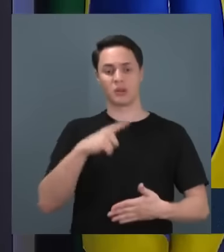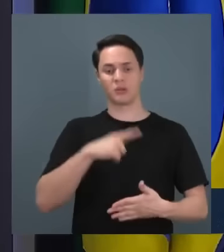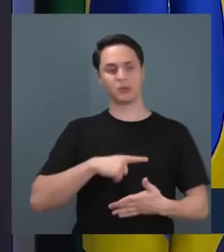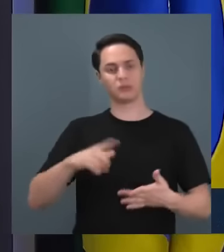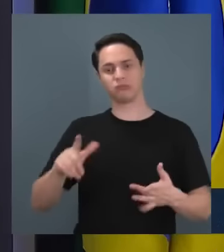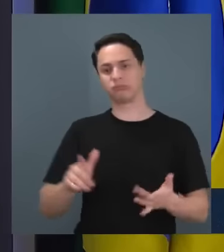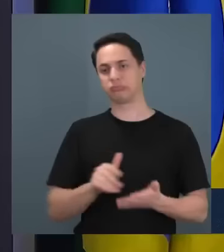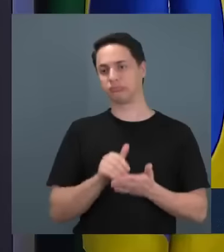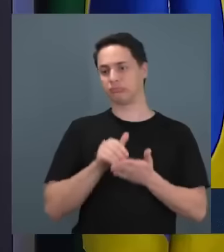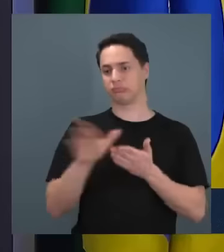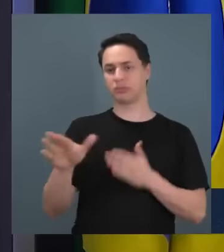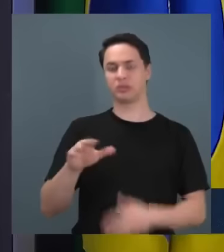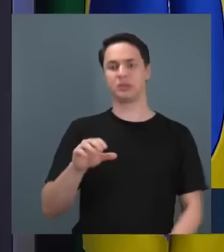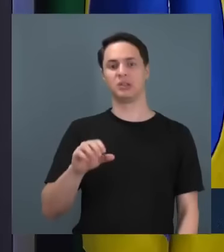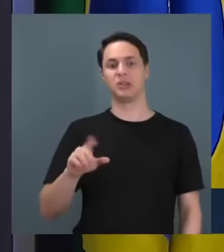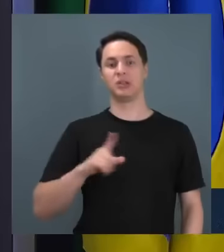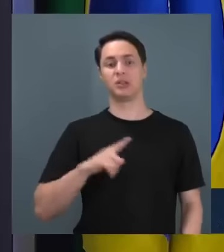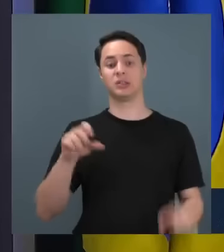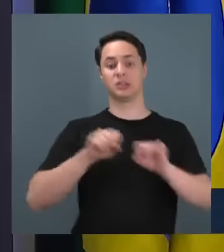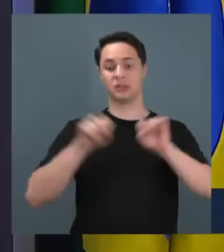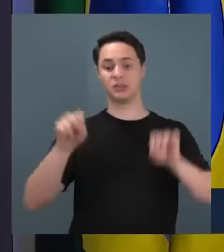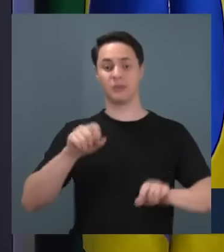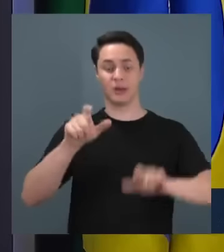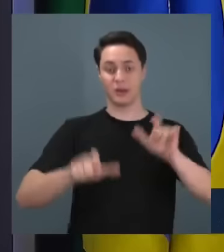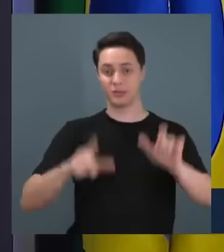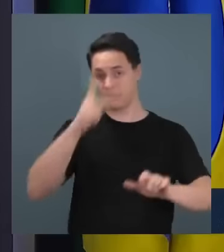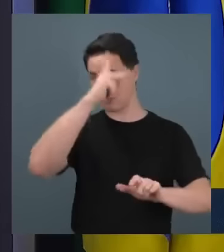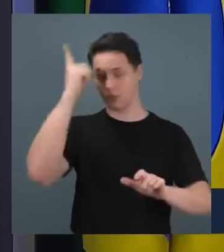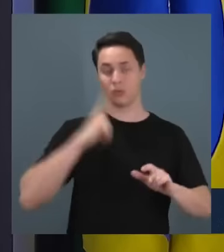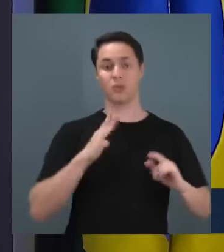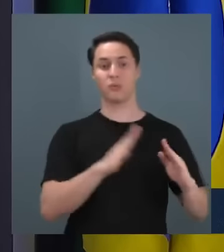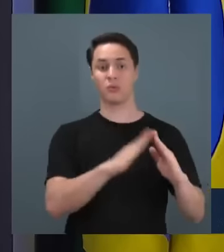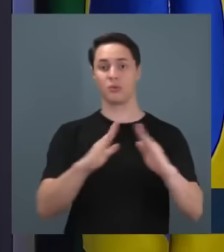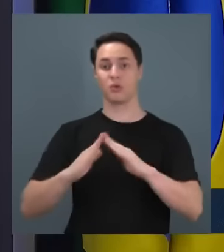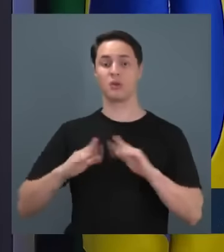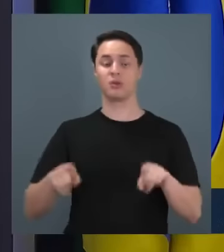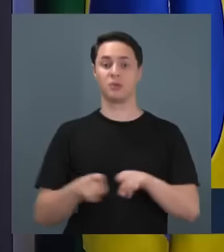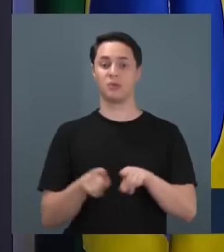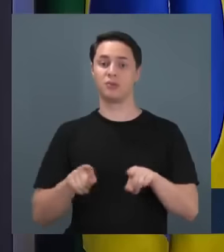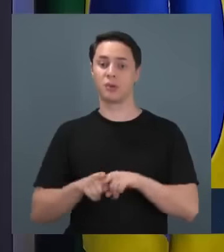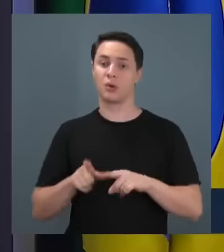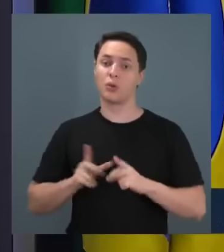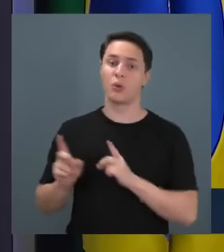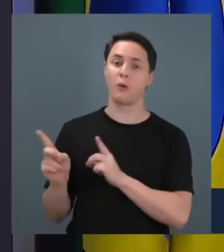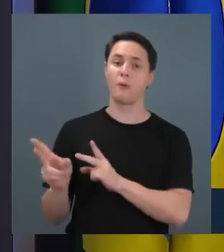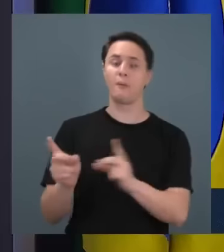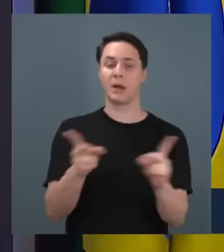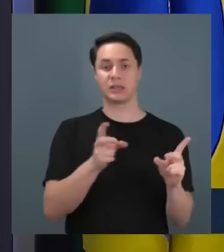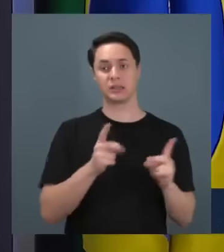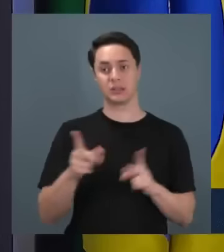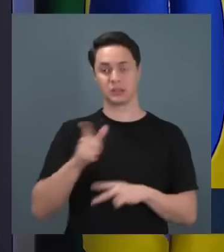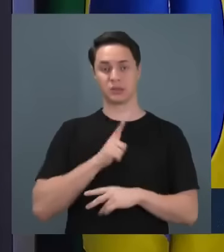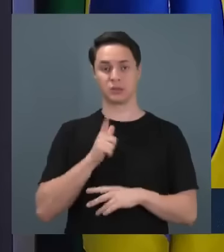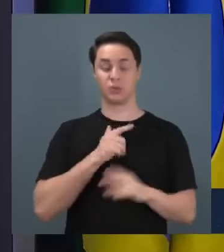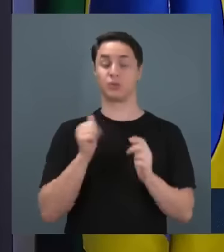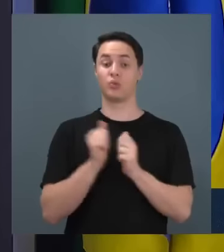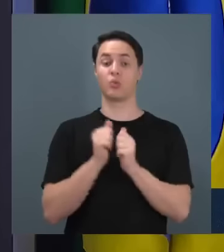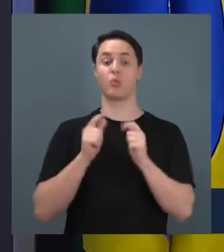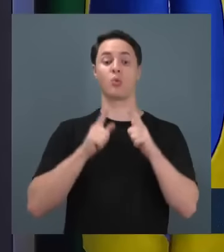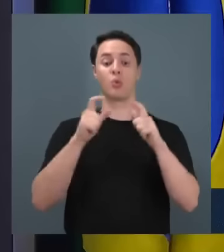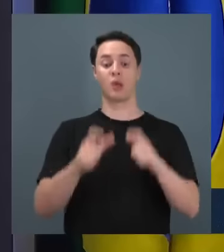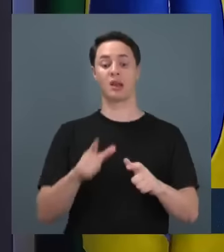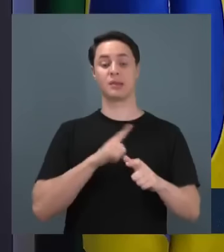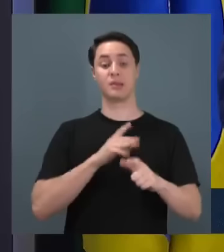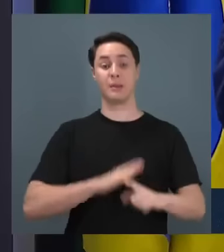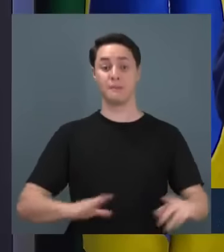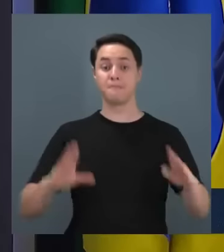expulsão sistemática de moradores e até de comerciantes de seu lugar de